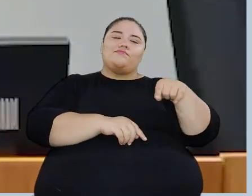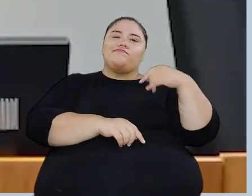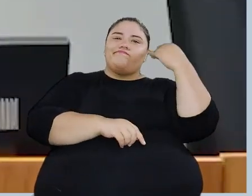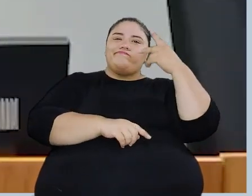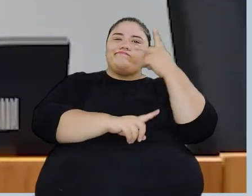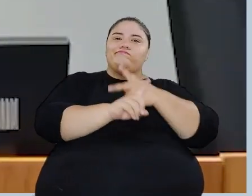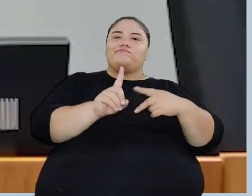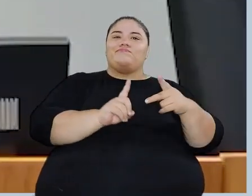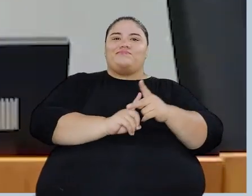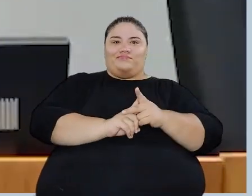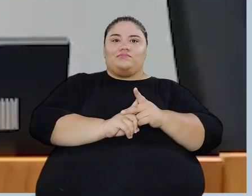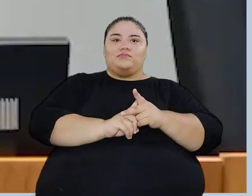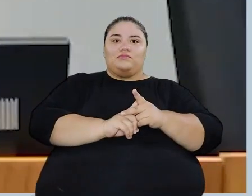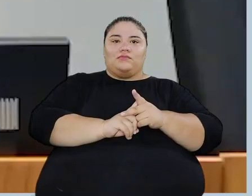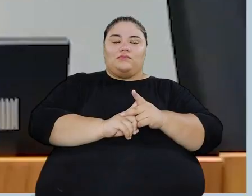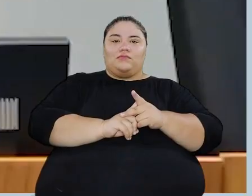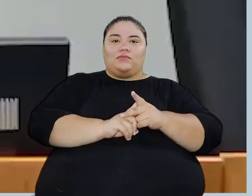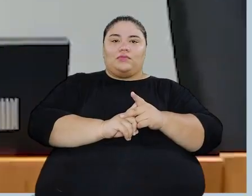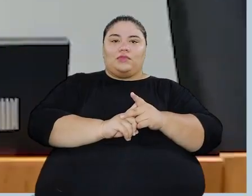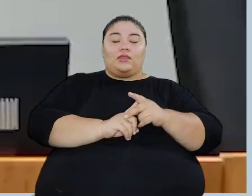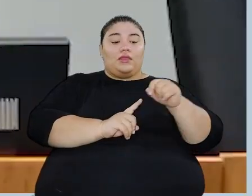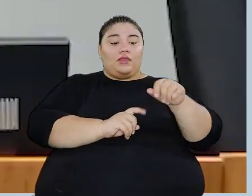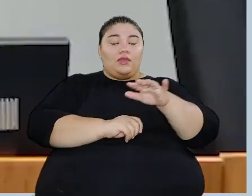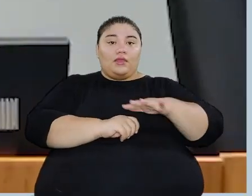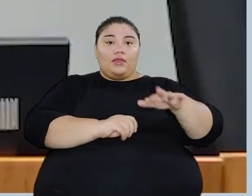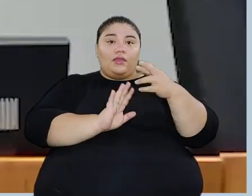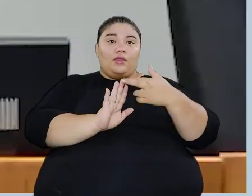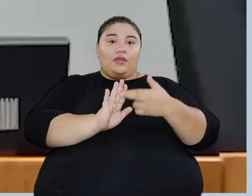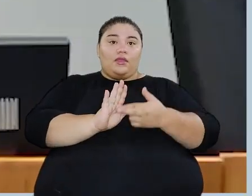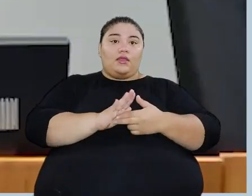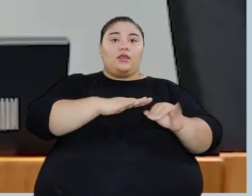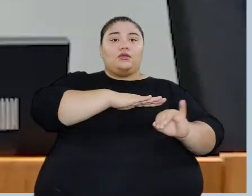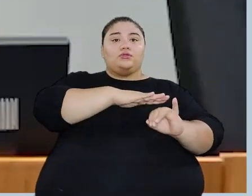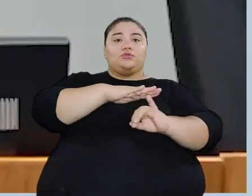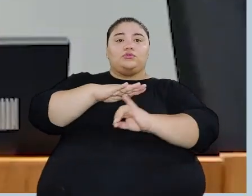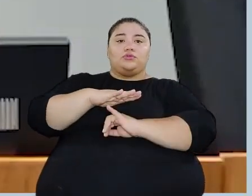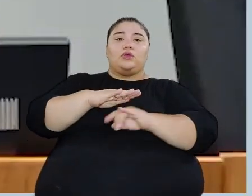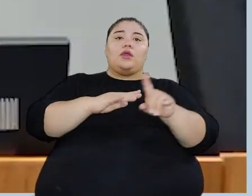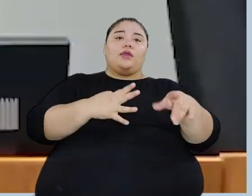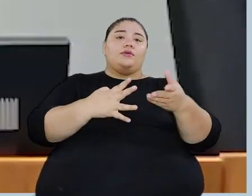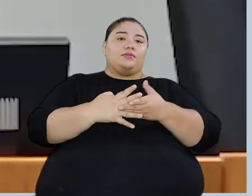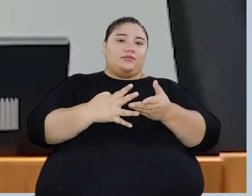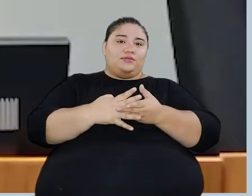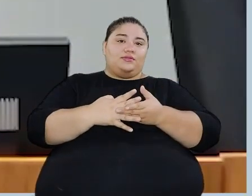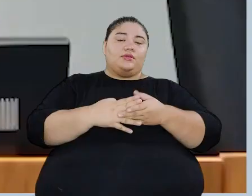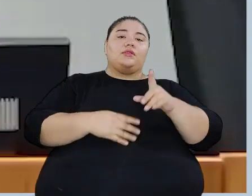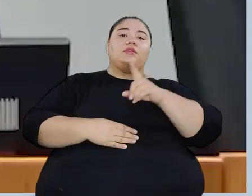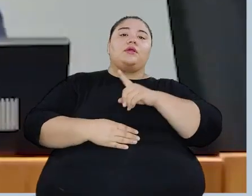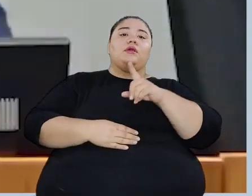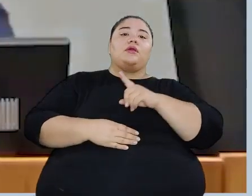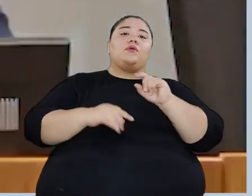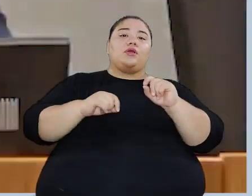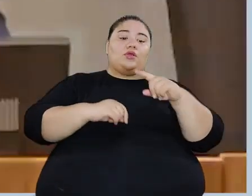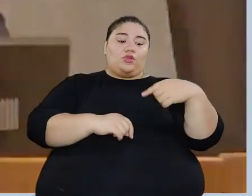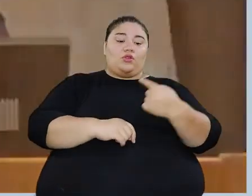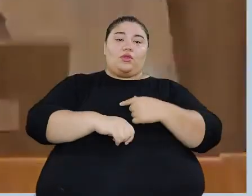privatista. E os regimes de tributação das instituições financeiras é um híbrido, Gisele, entre